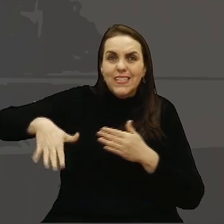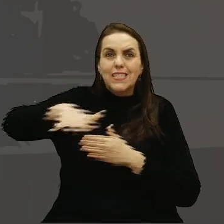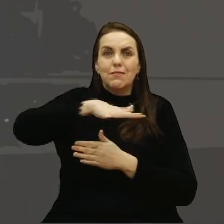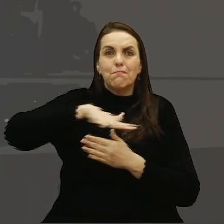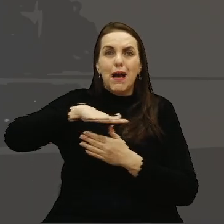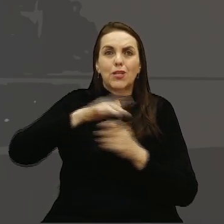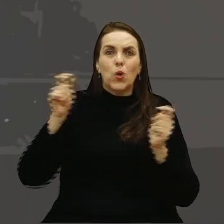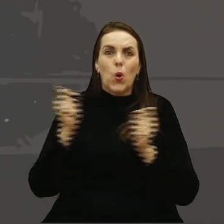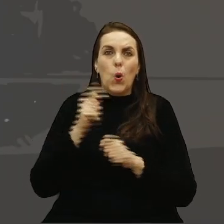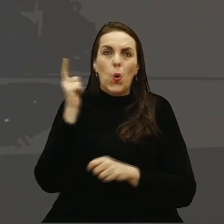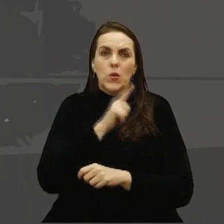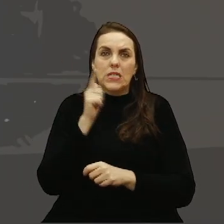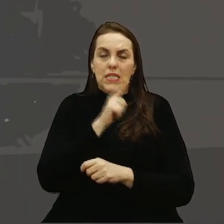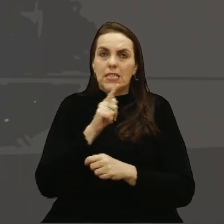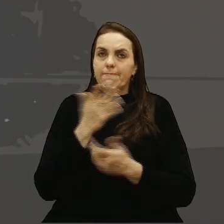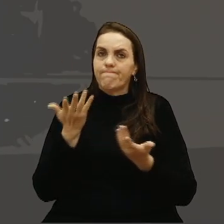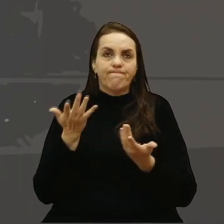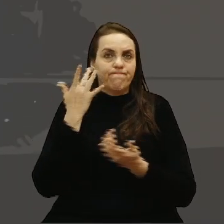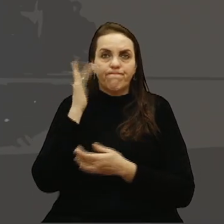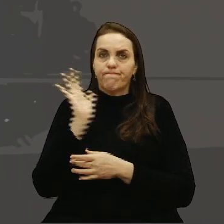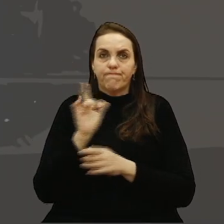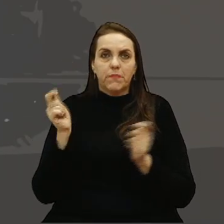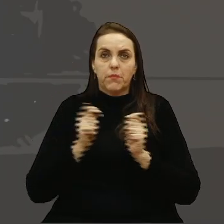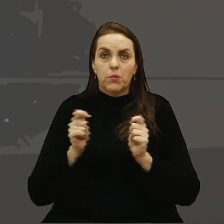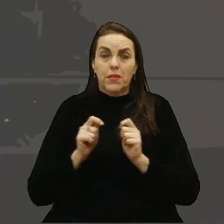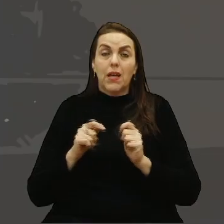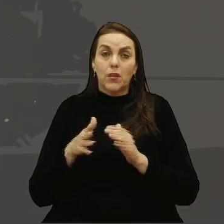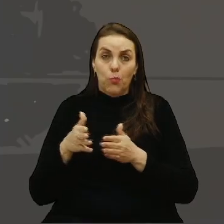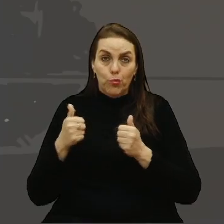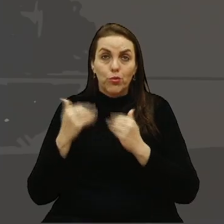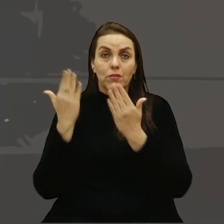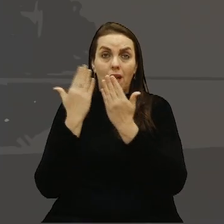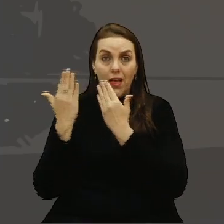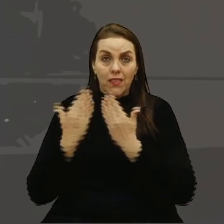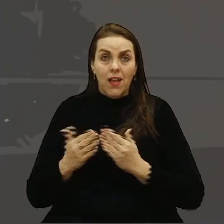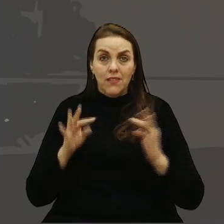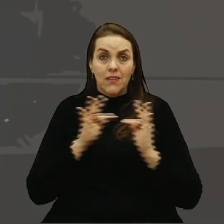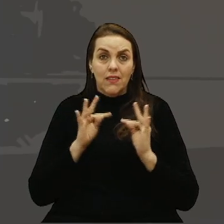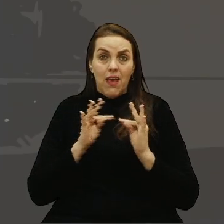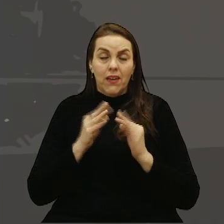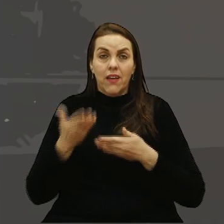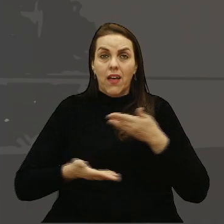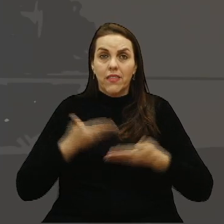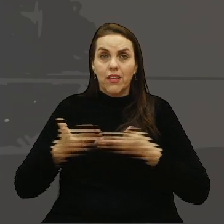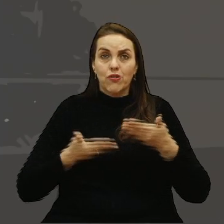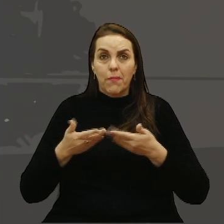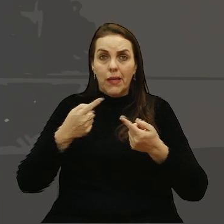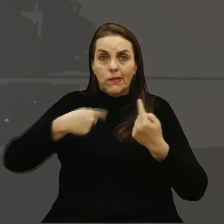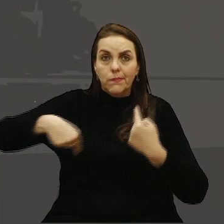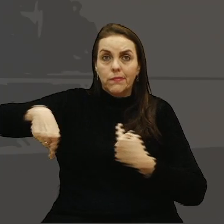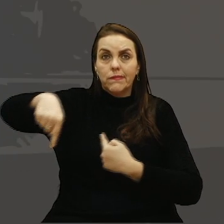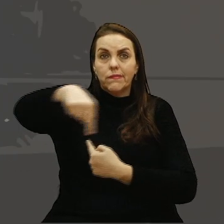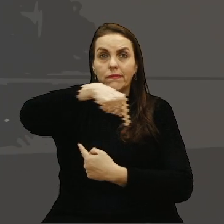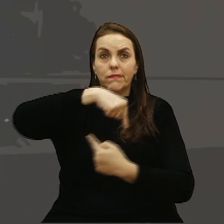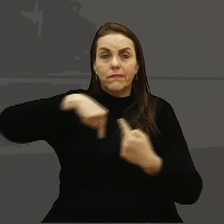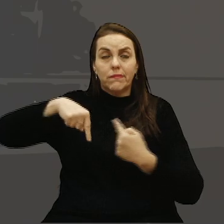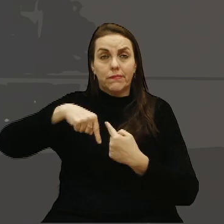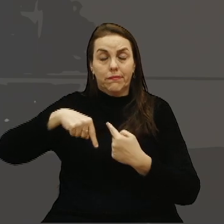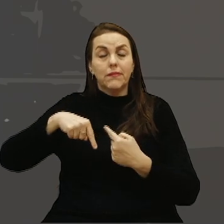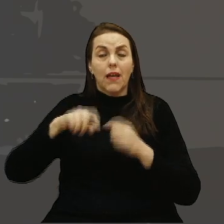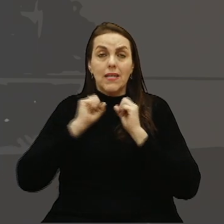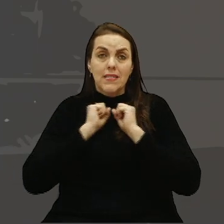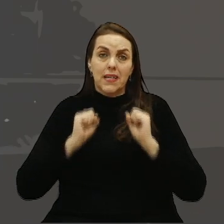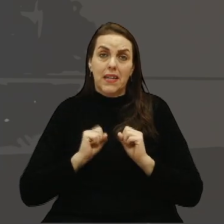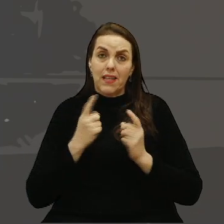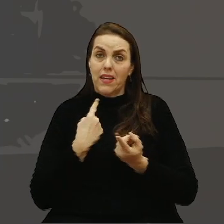uma rotatória, fazer a conversão e atender os 4 cantos, né, desse cruzamento. Mas aí cabe à Secretaria de Trânsito fazer